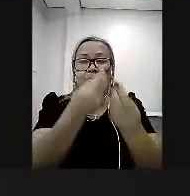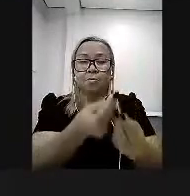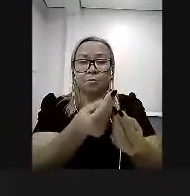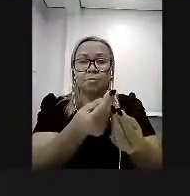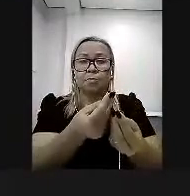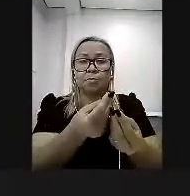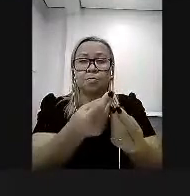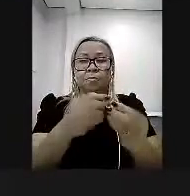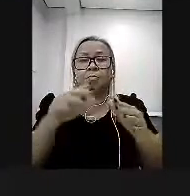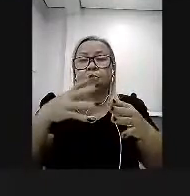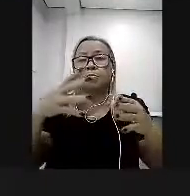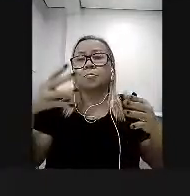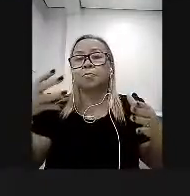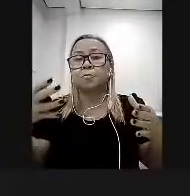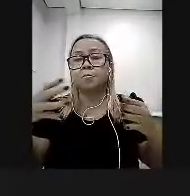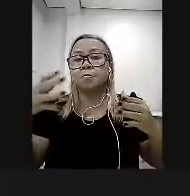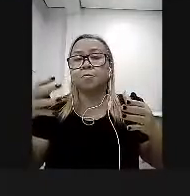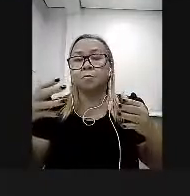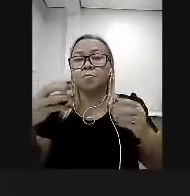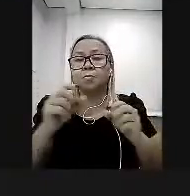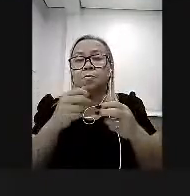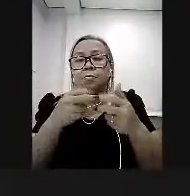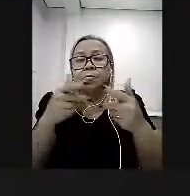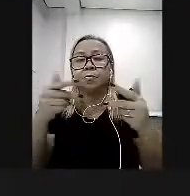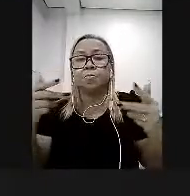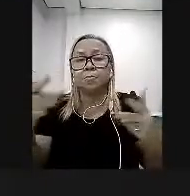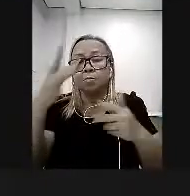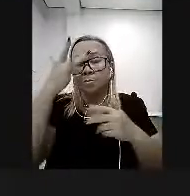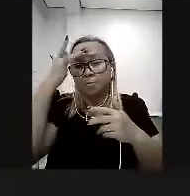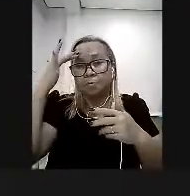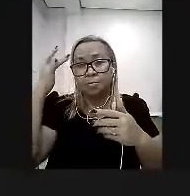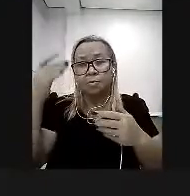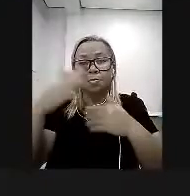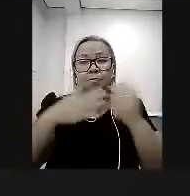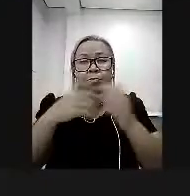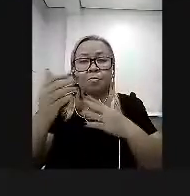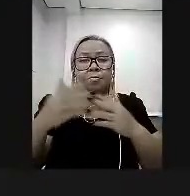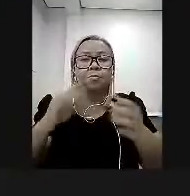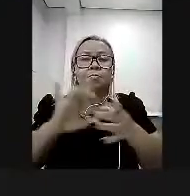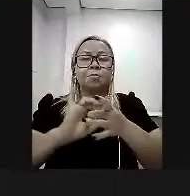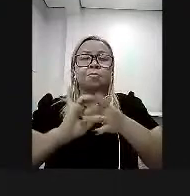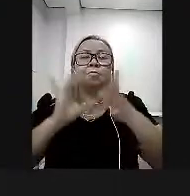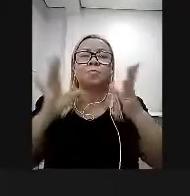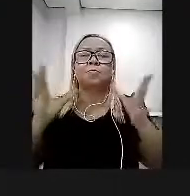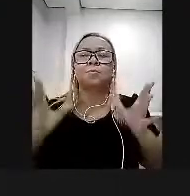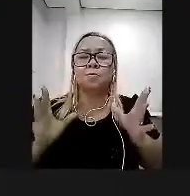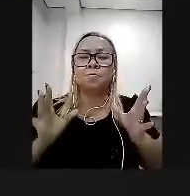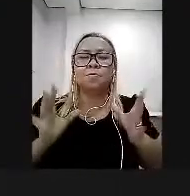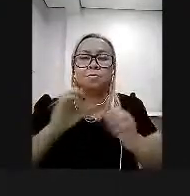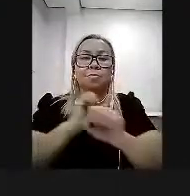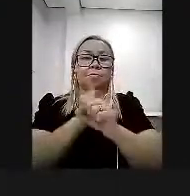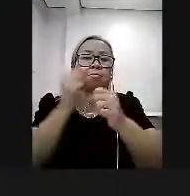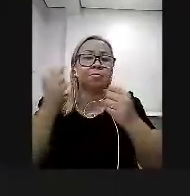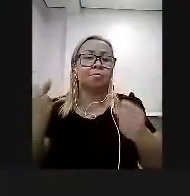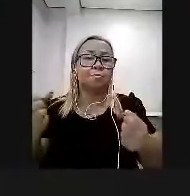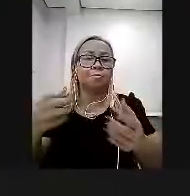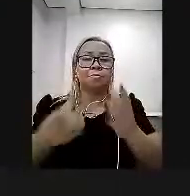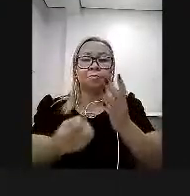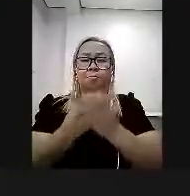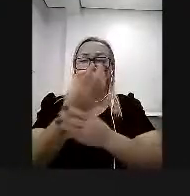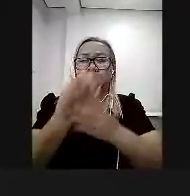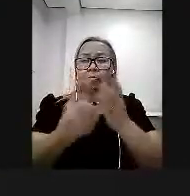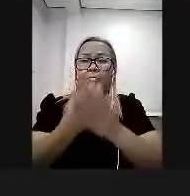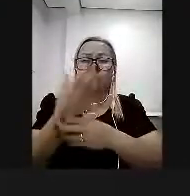extensão da coisa. As pessoas agiram com total liberdade de criação, que isso é muito importante em qualquer